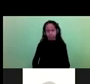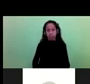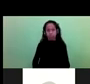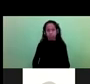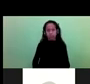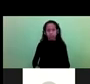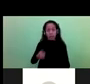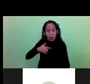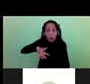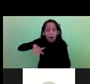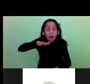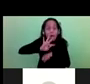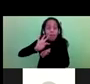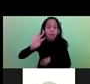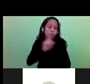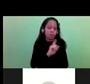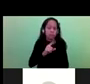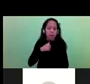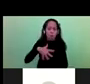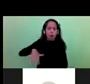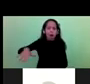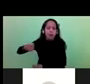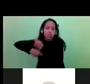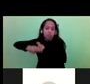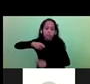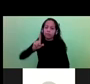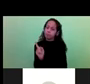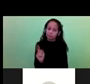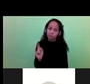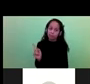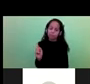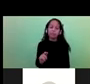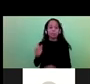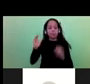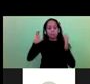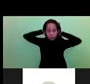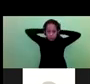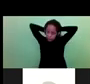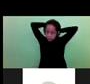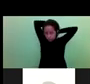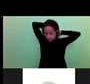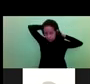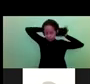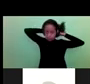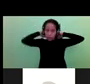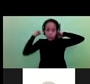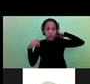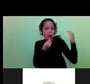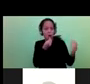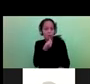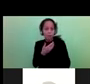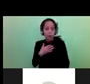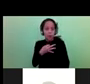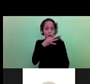Eu não sou da área técnica, não sou da área da administração, e, obviamente, esse meu comentário